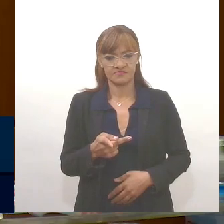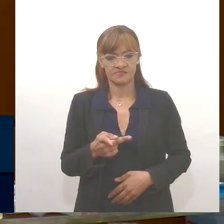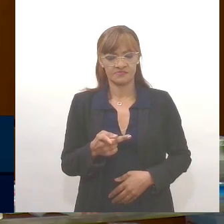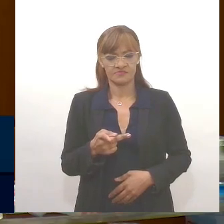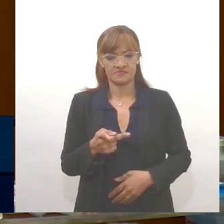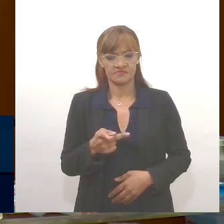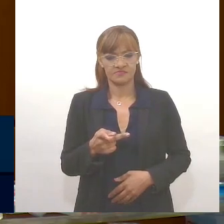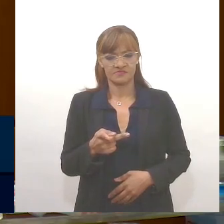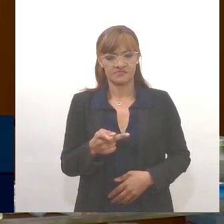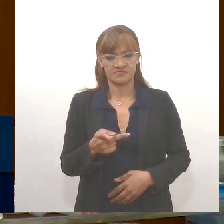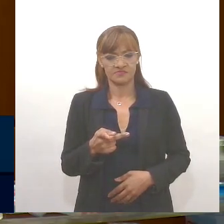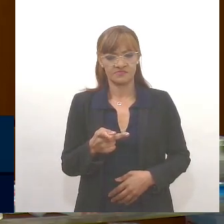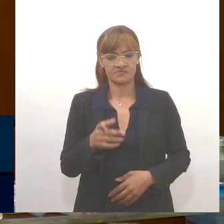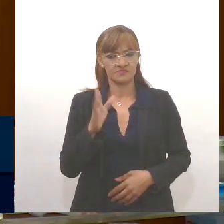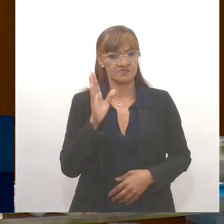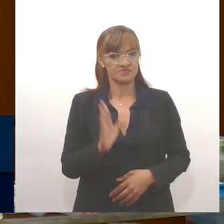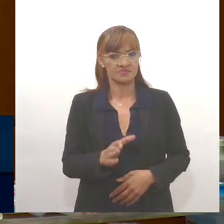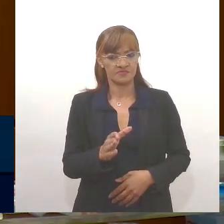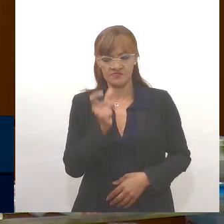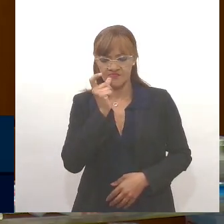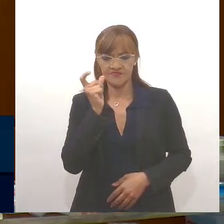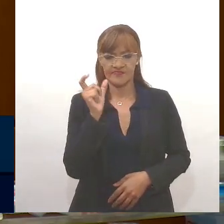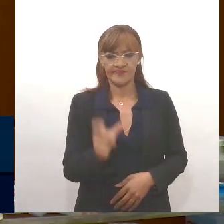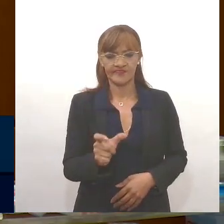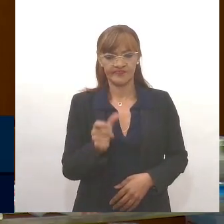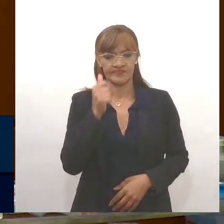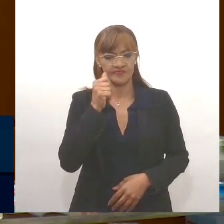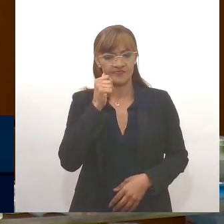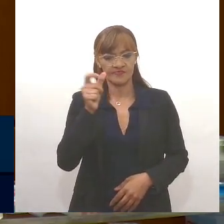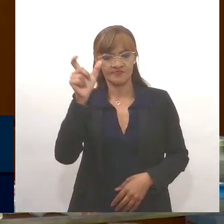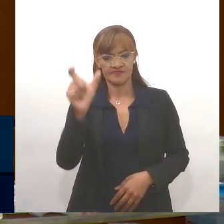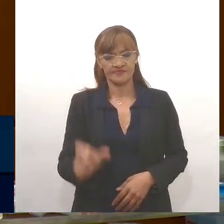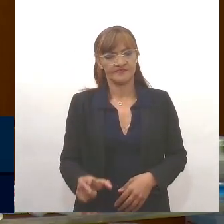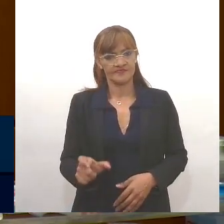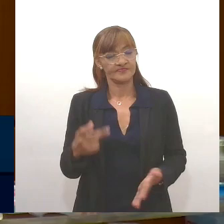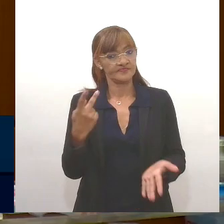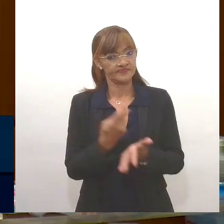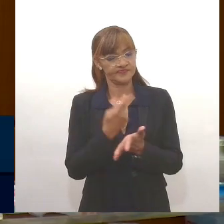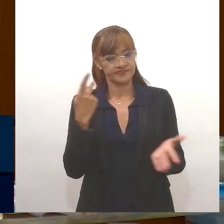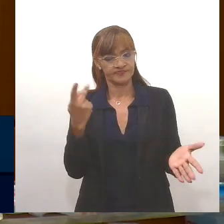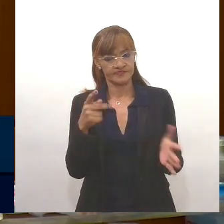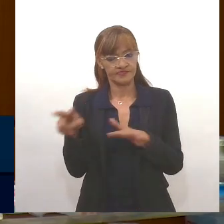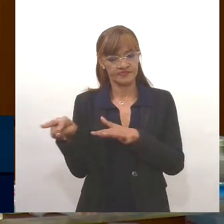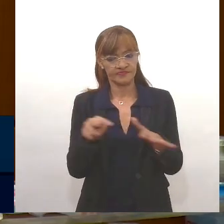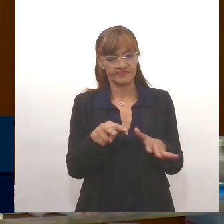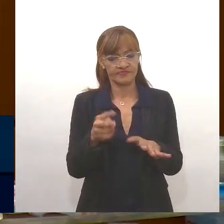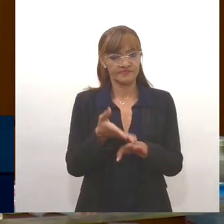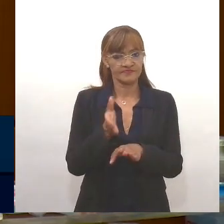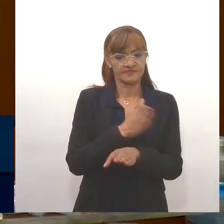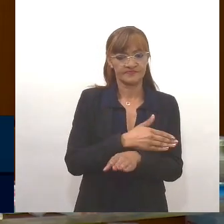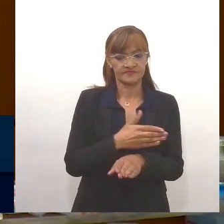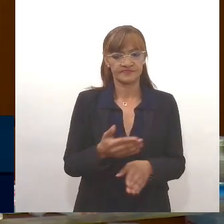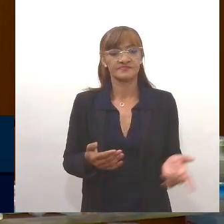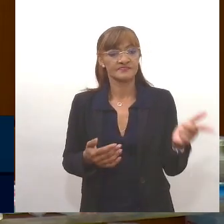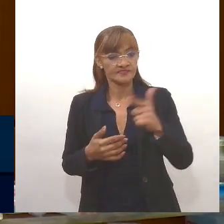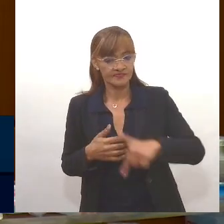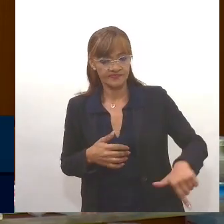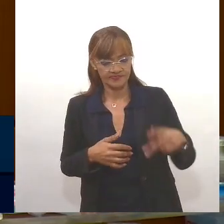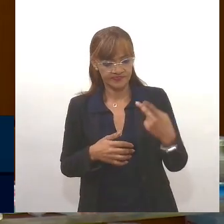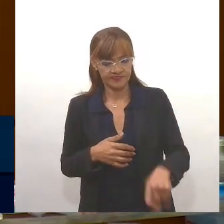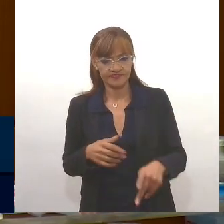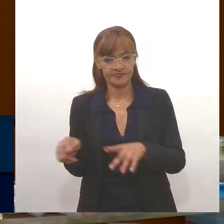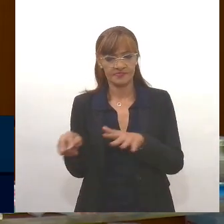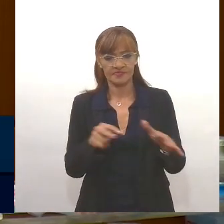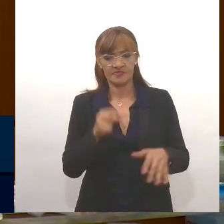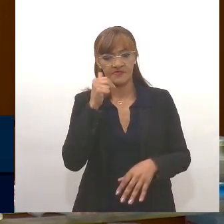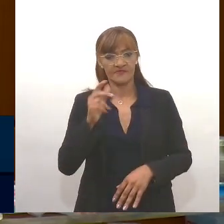pejorativa uma mulher como foi ocorreu na semana passada e novamente essa semana de uma mulher trans tem a ver